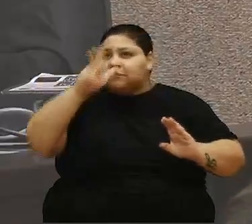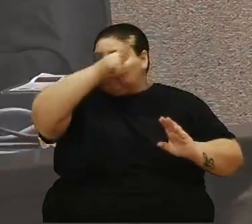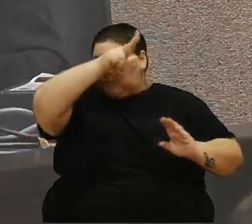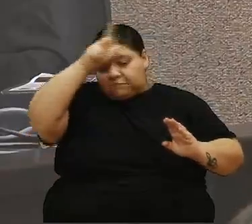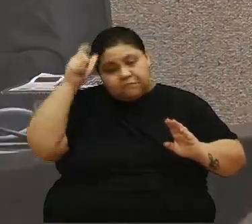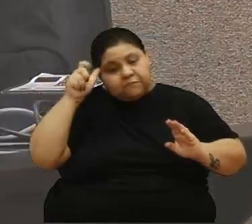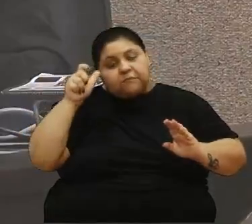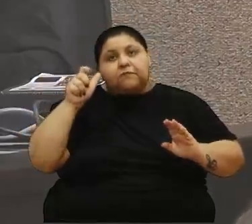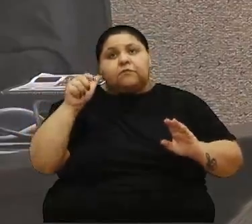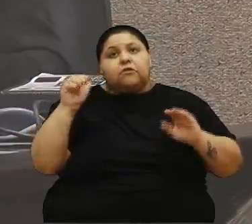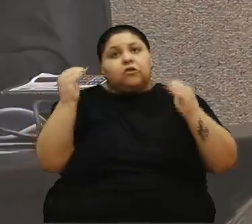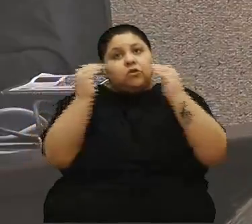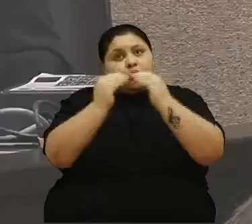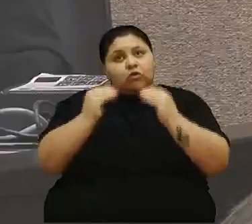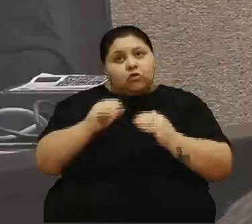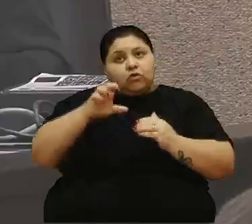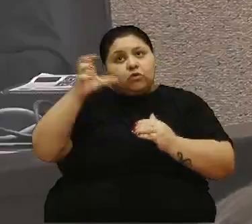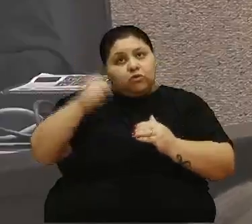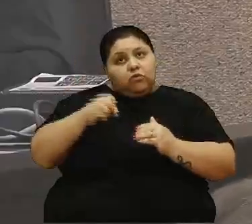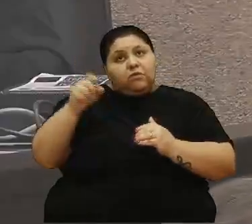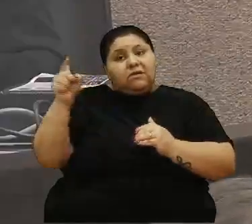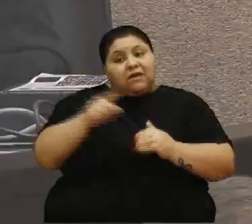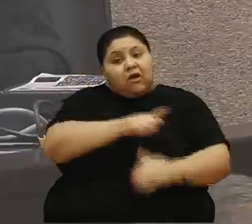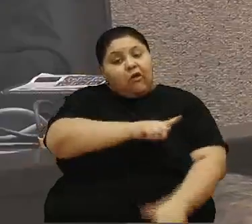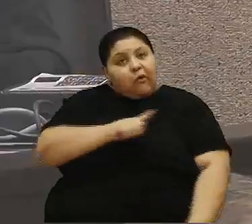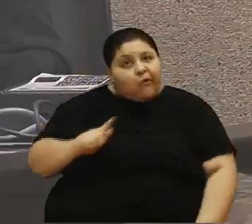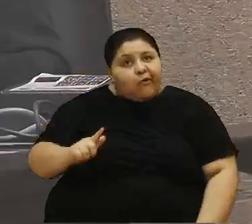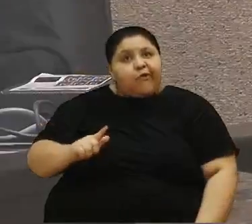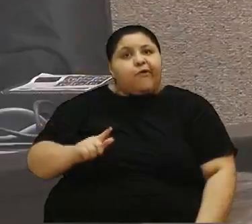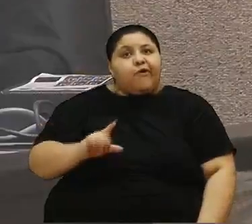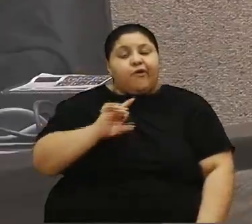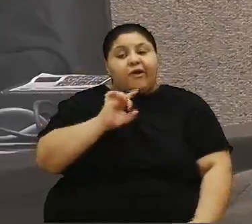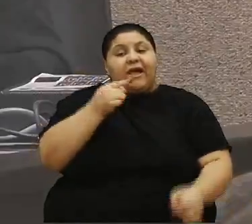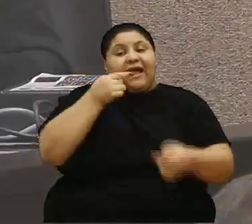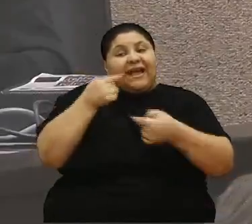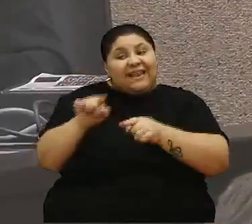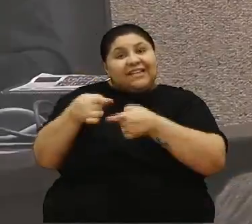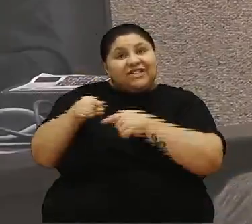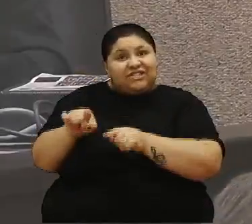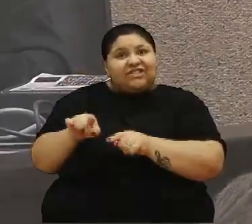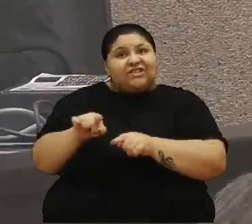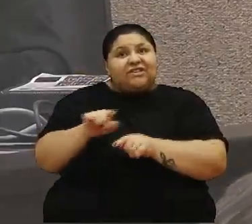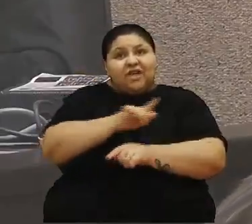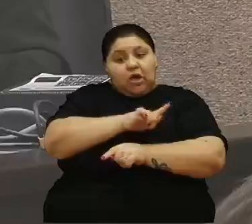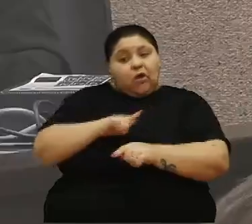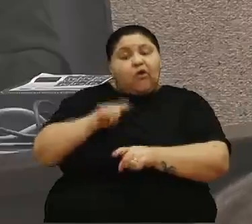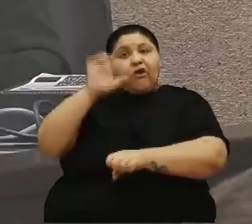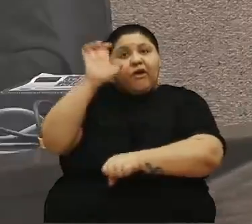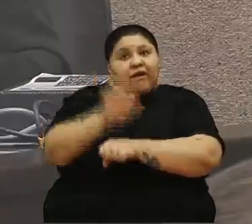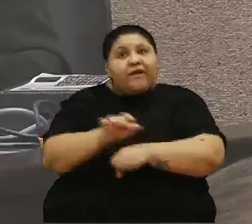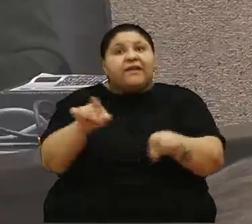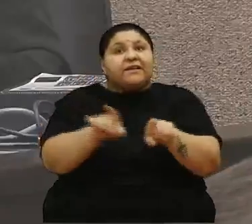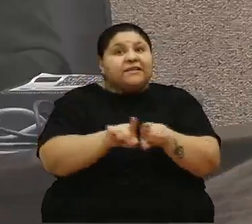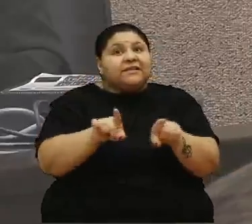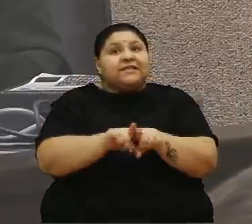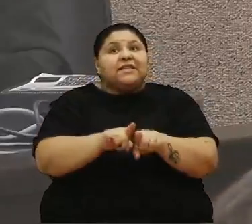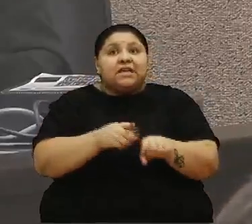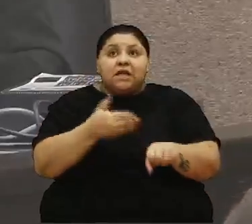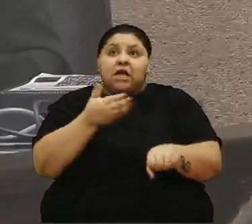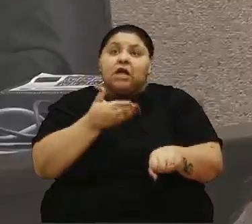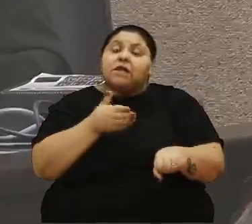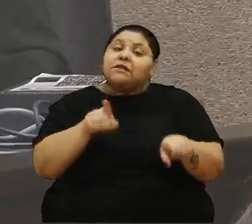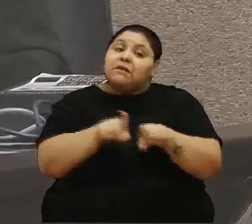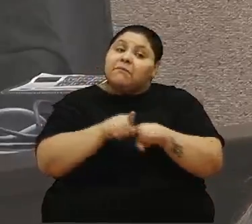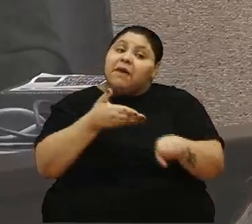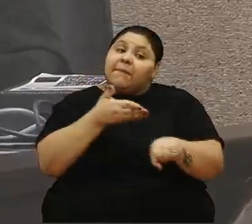né, muito alinhado com o Eduardo Leite, que é o governador. Então, cada crítica que a gente faz ao governo do estado tem a parcela da questão da